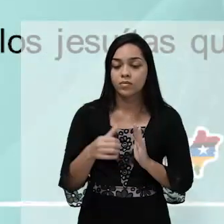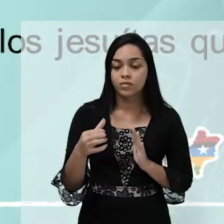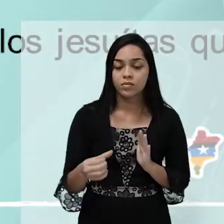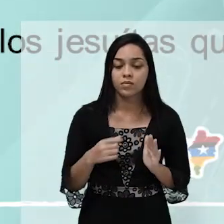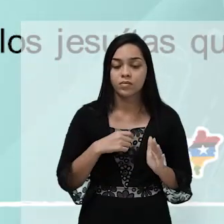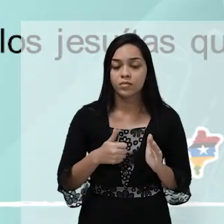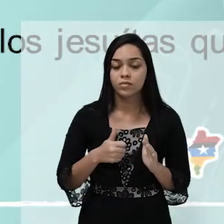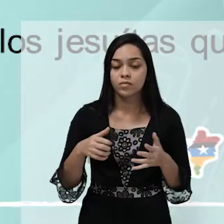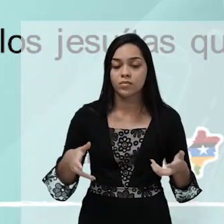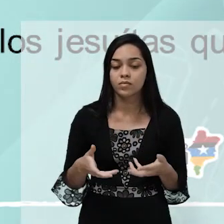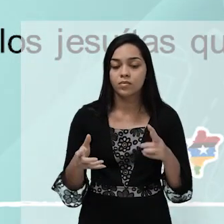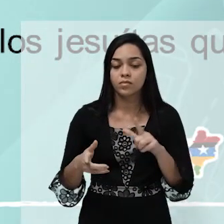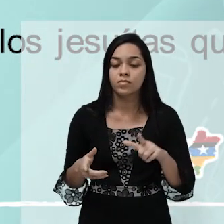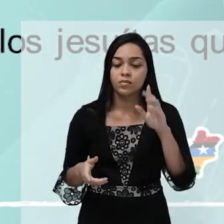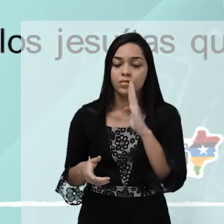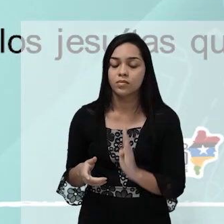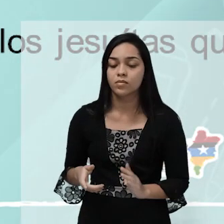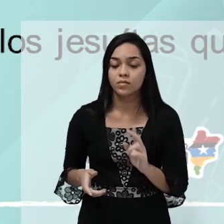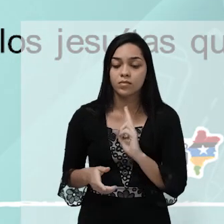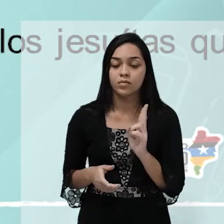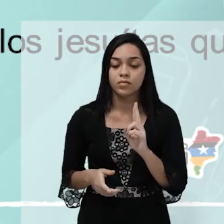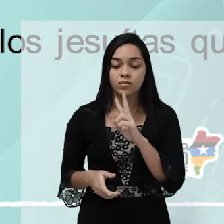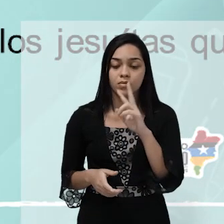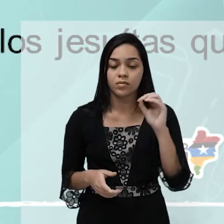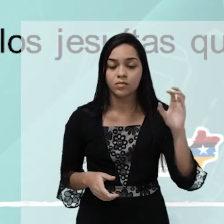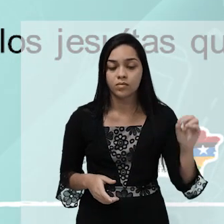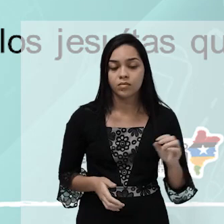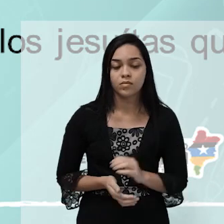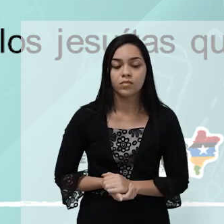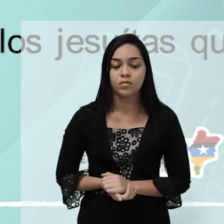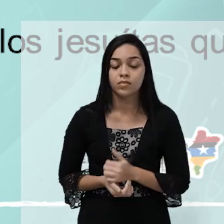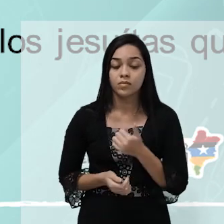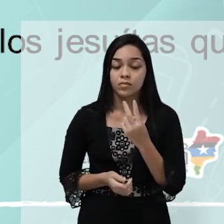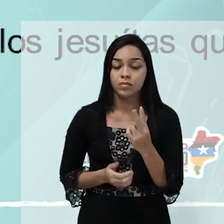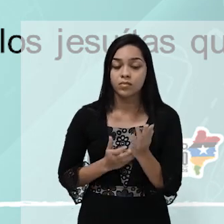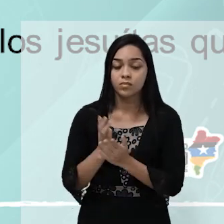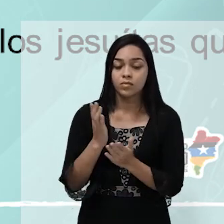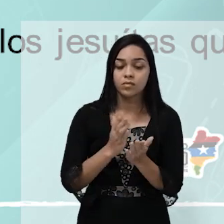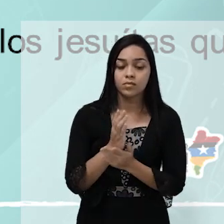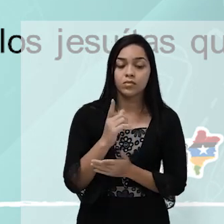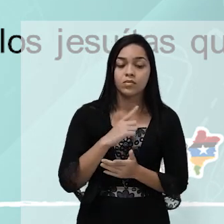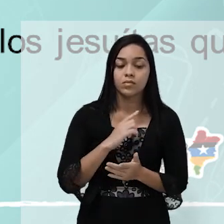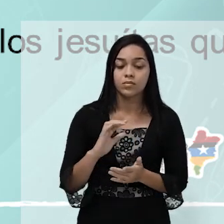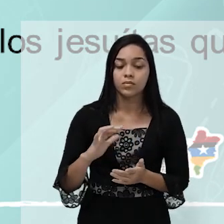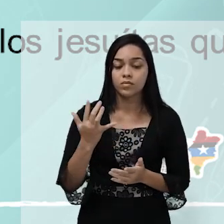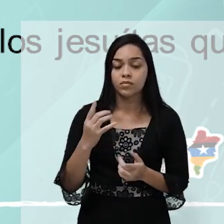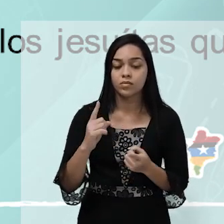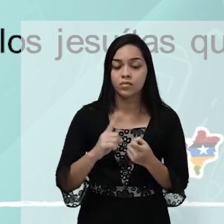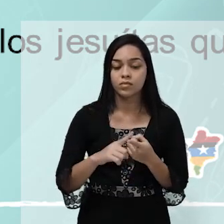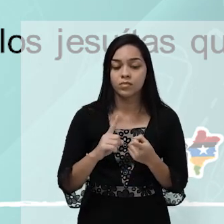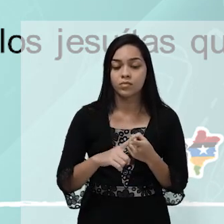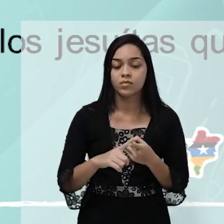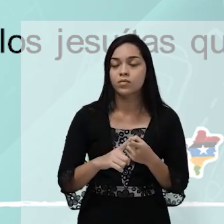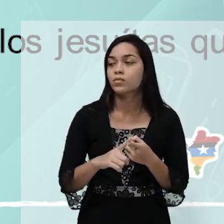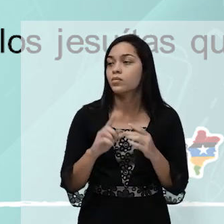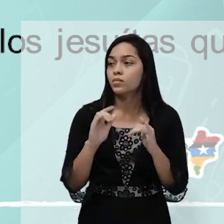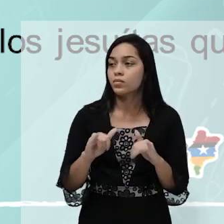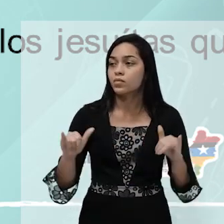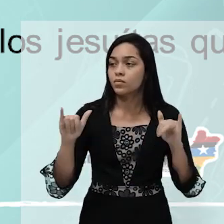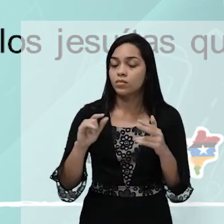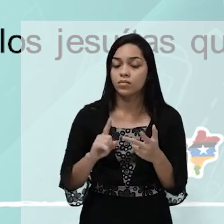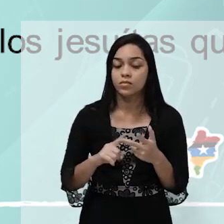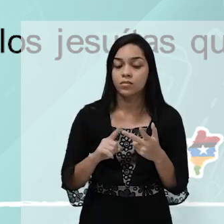primeira manifestação literária brasileira, denominada de quinhentismo. Duas vertentes literárias surgiram nesse período, que é a